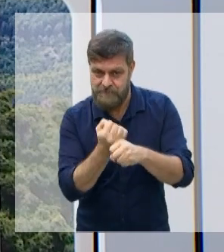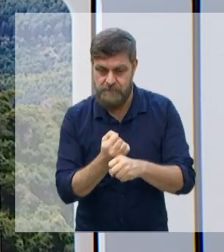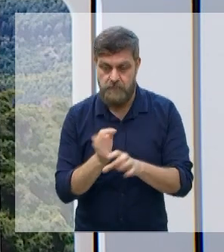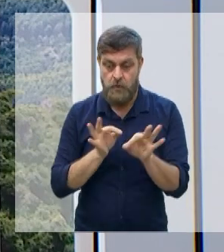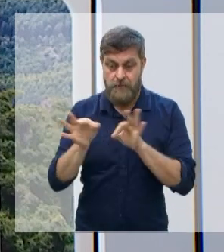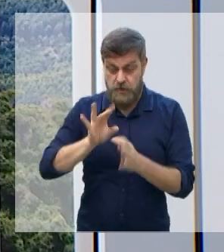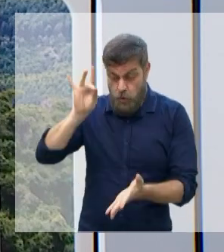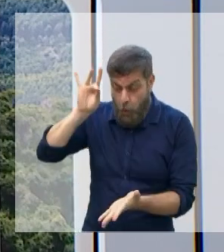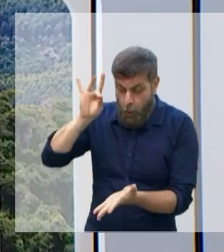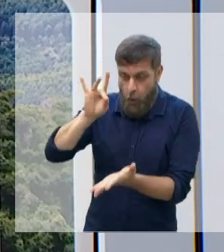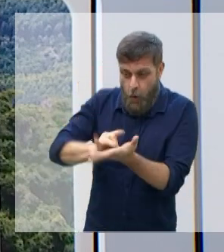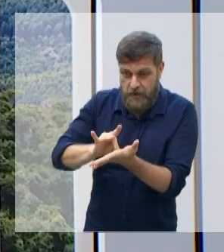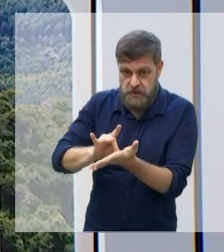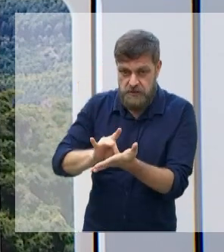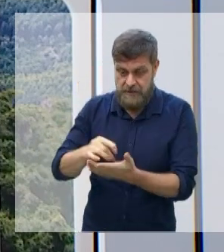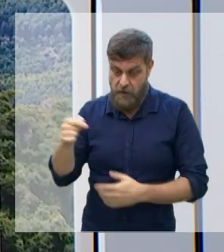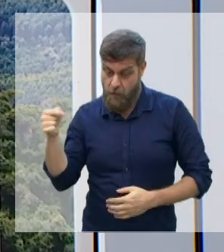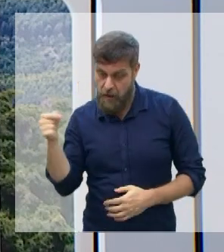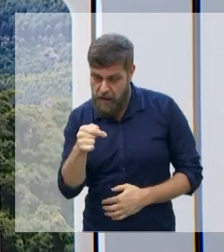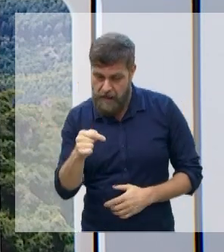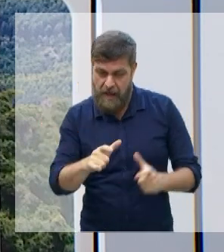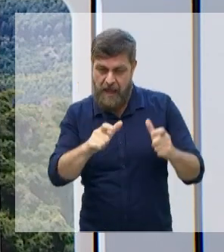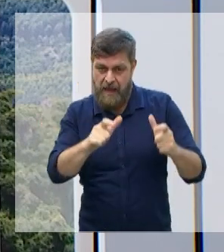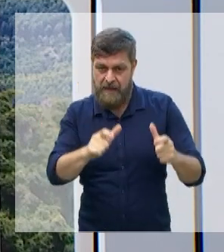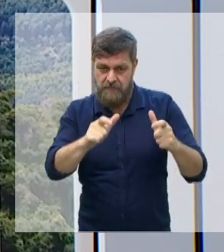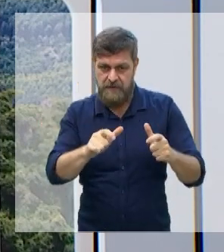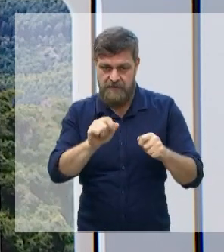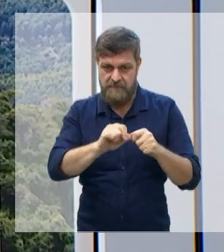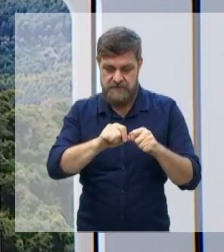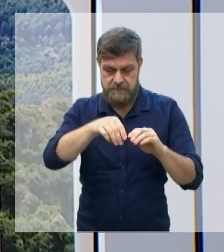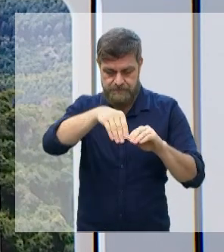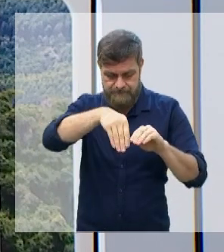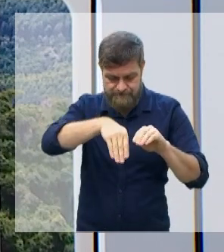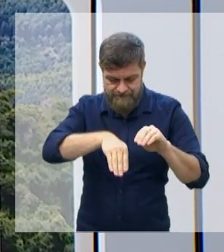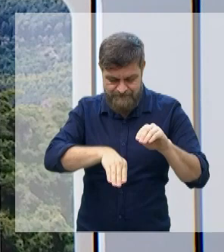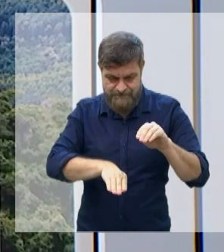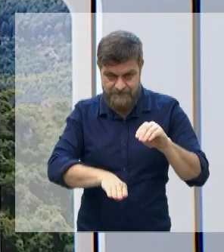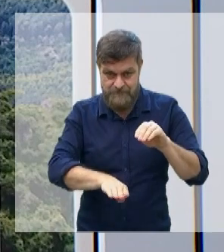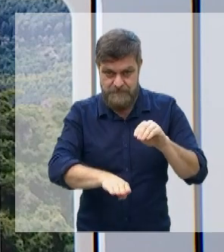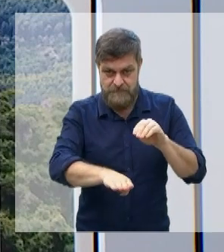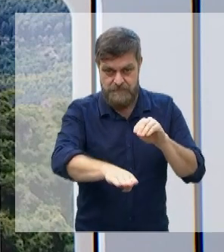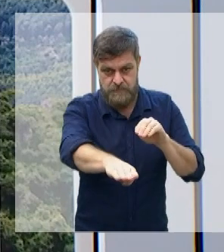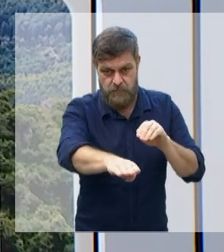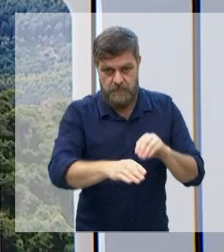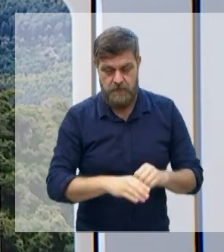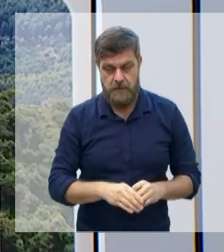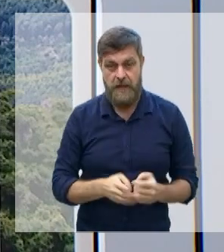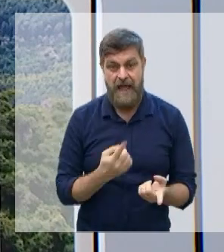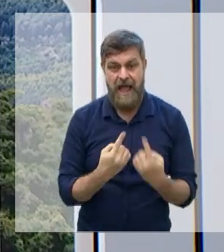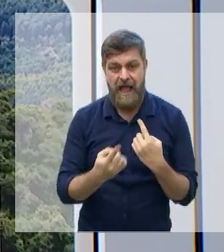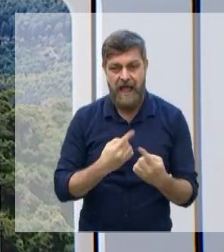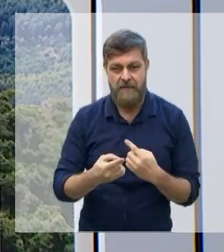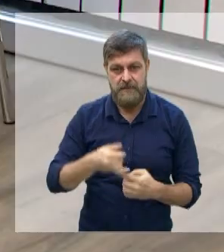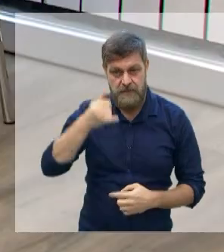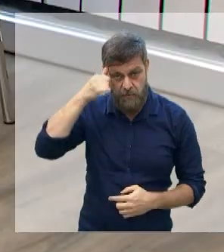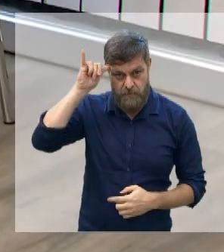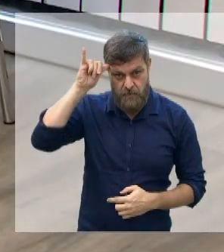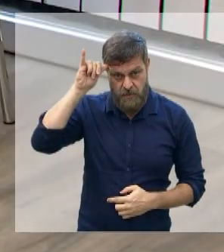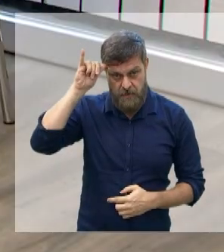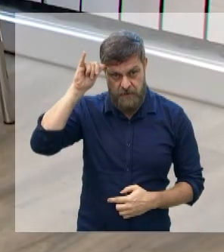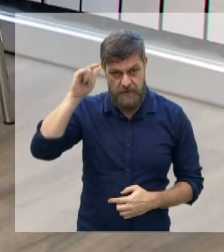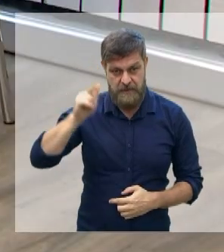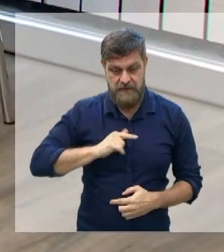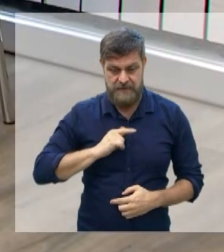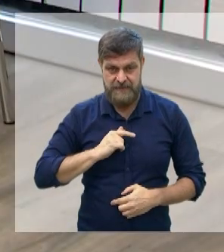original do bem-te-vi previa um afundamento a saída de um bar do lobby passando por baixo